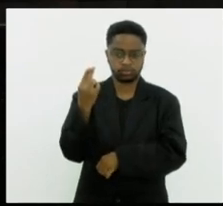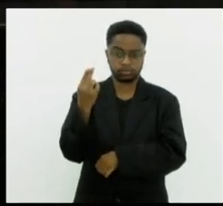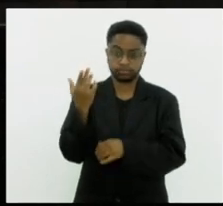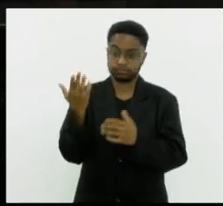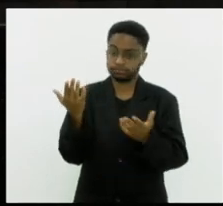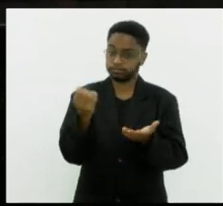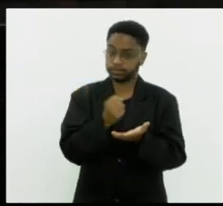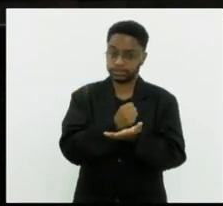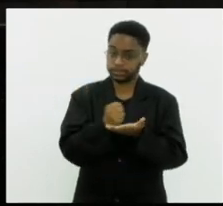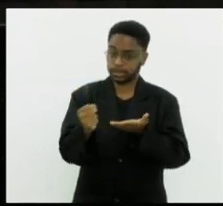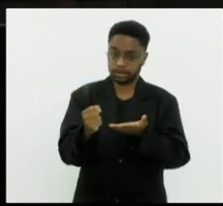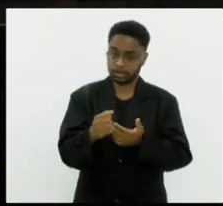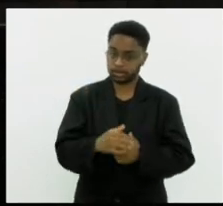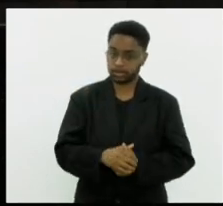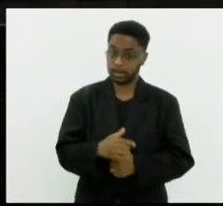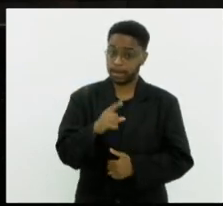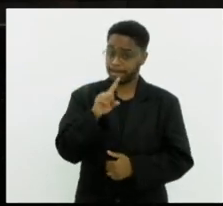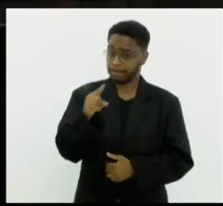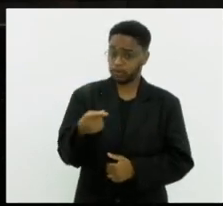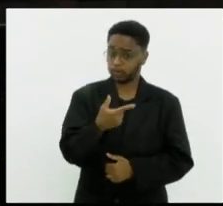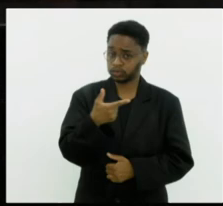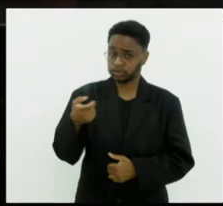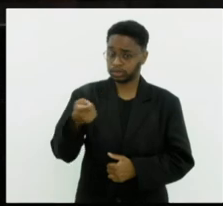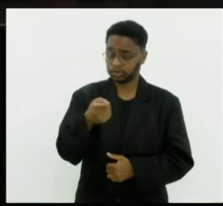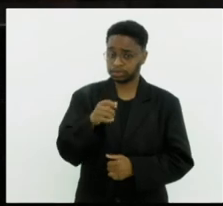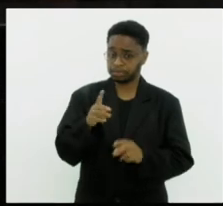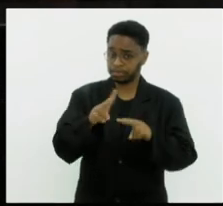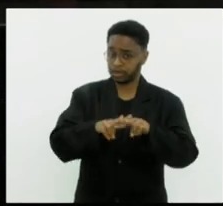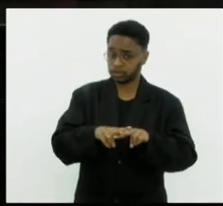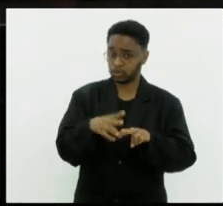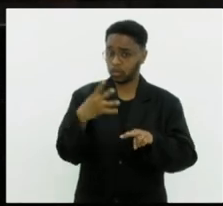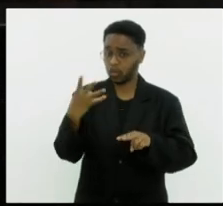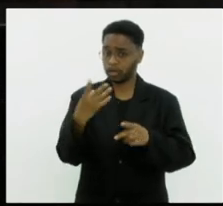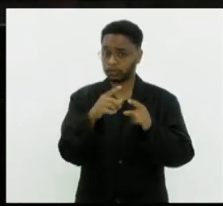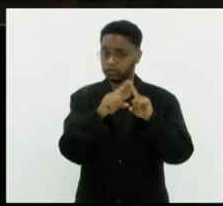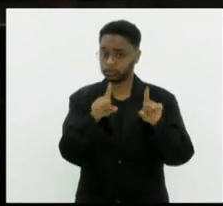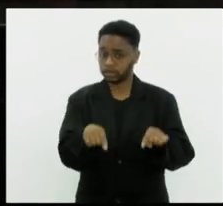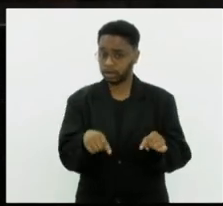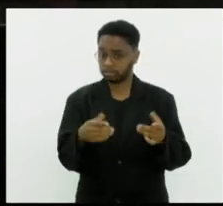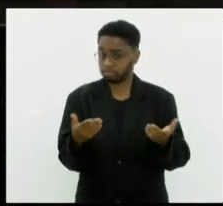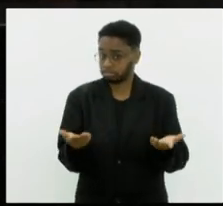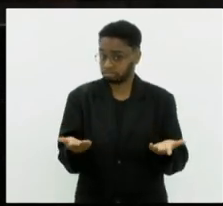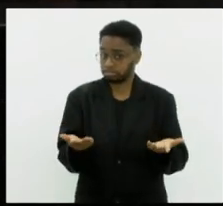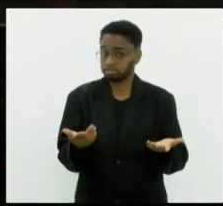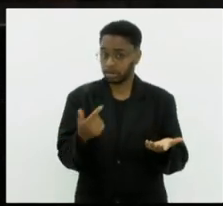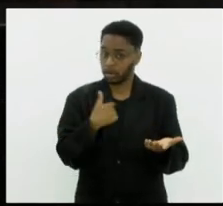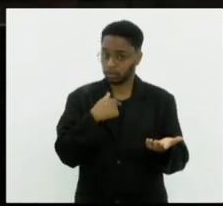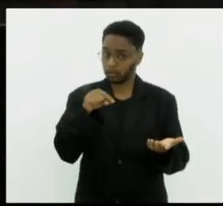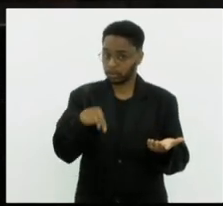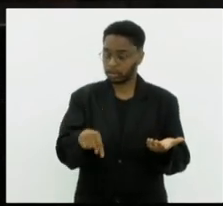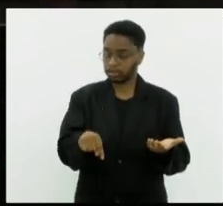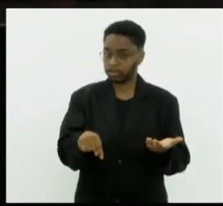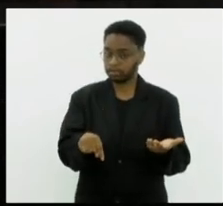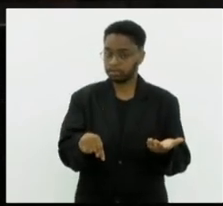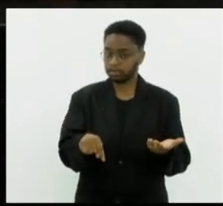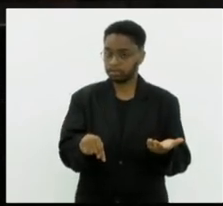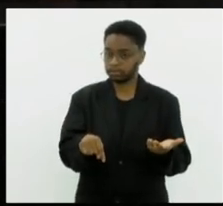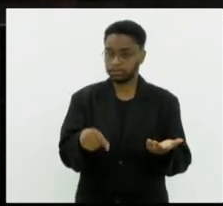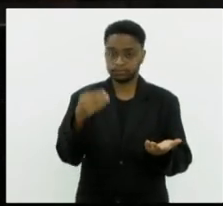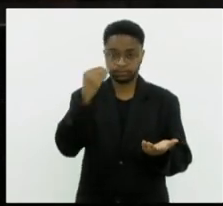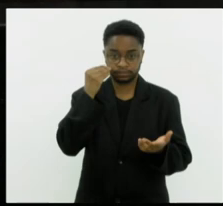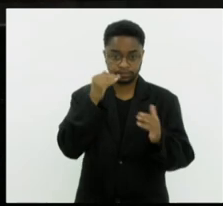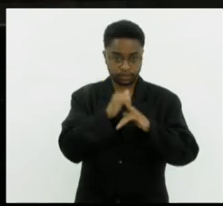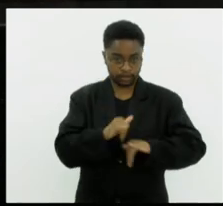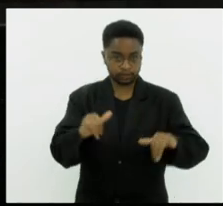coisa boa não vai vir. 1.200 presos, 4 funcionários, 1 no miolo. Eu estou aqui, tentando avisar